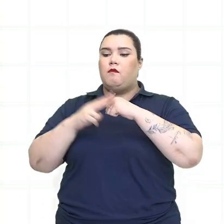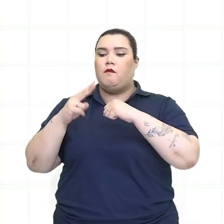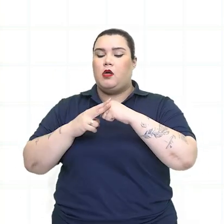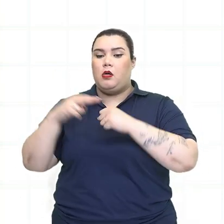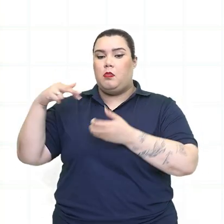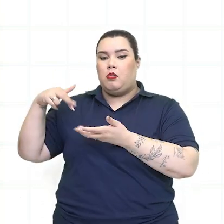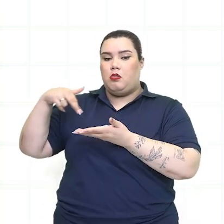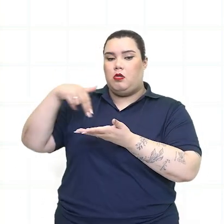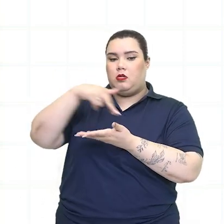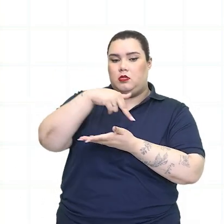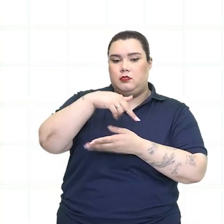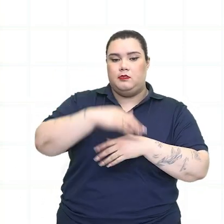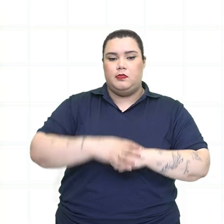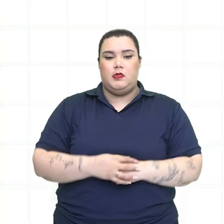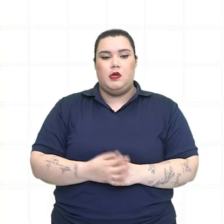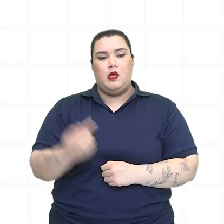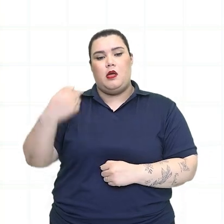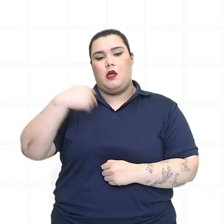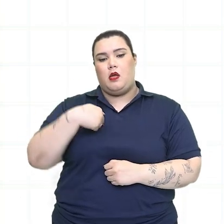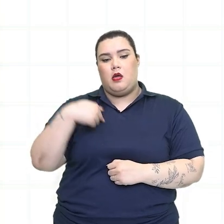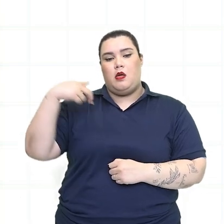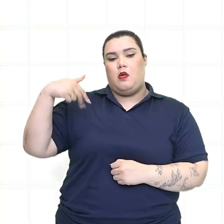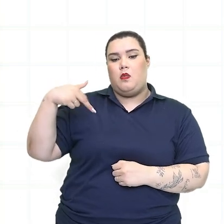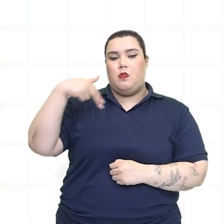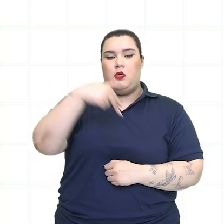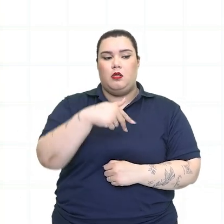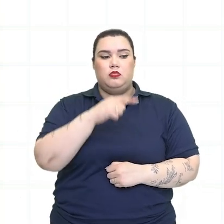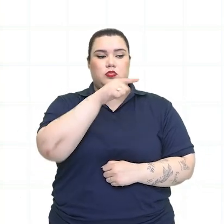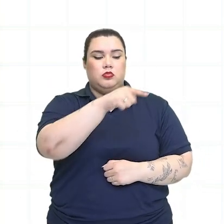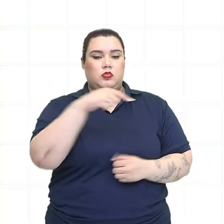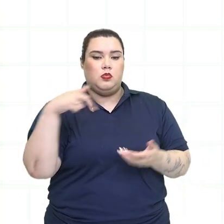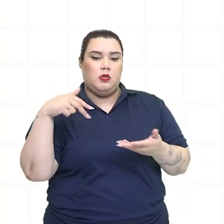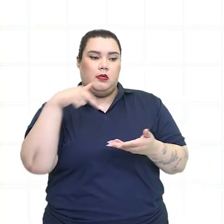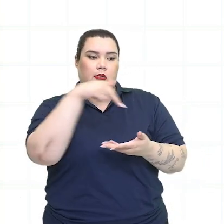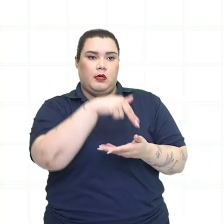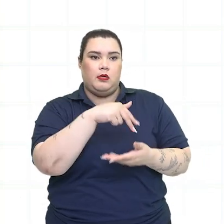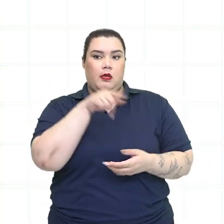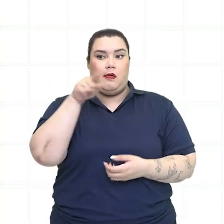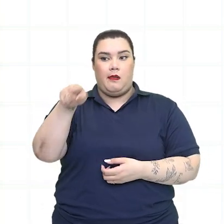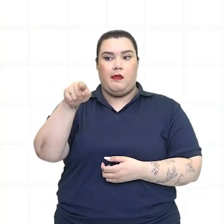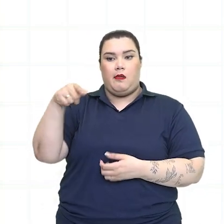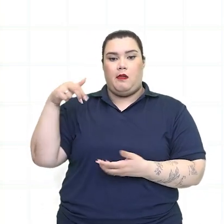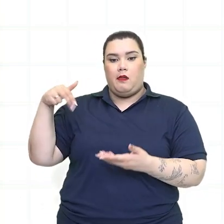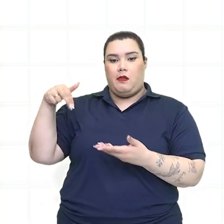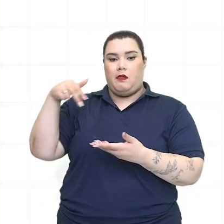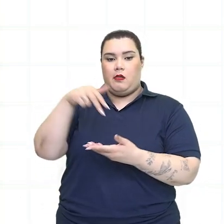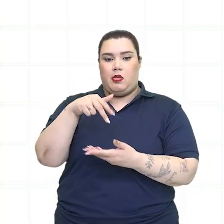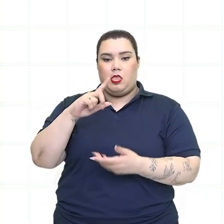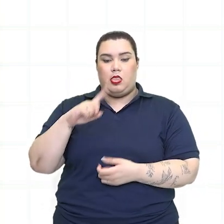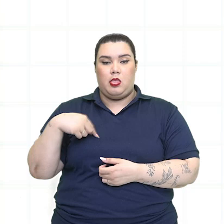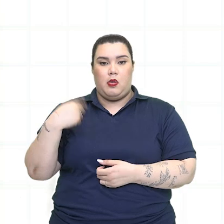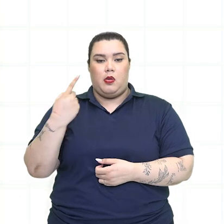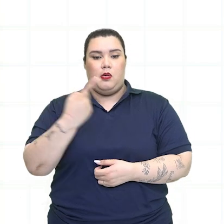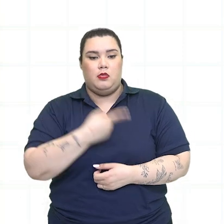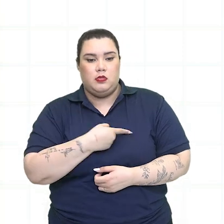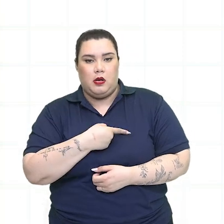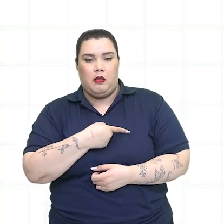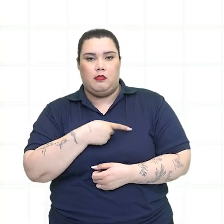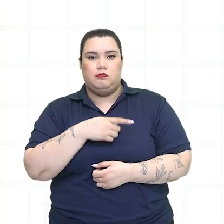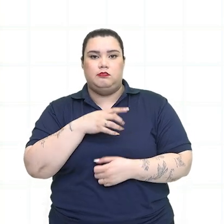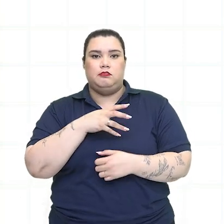andar. Eu ando, tu andas, ele anda, nós. Aí ele